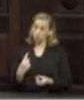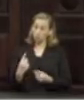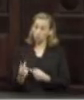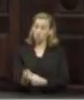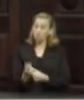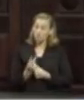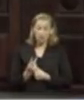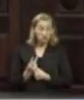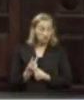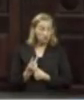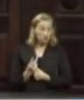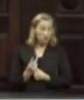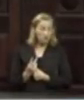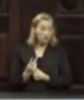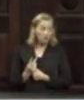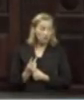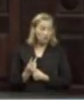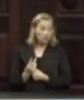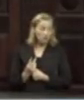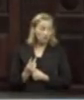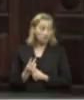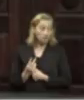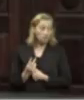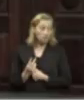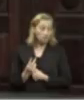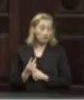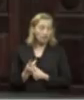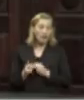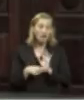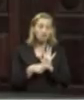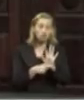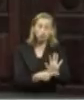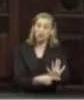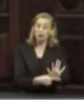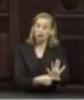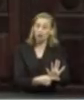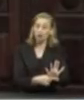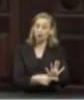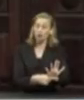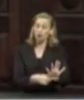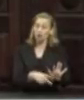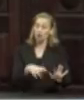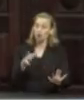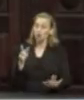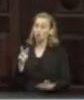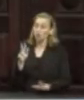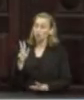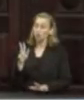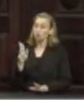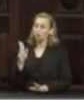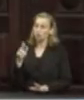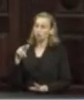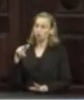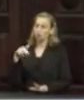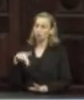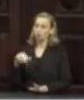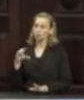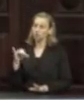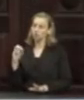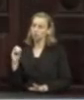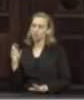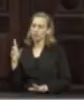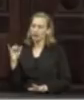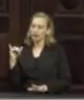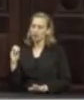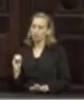para provocar a demissão voluntária de funcionário público e reduzir o papel do Estado, eliminando empresas públicas, que nós não sabemos quais